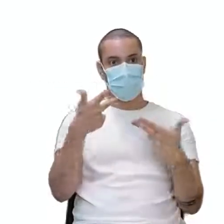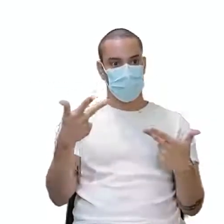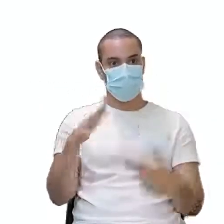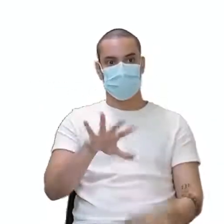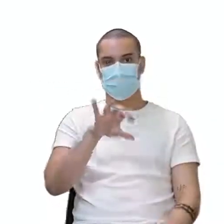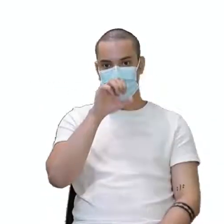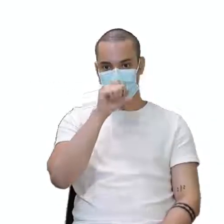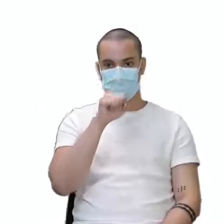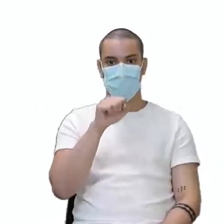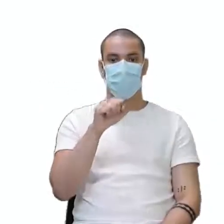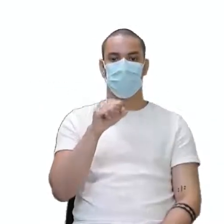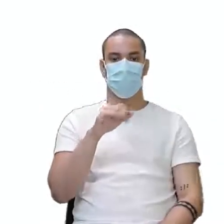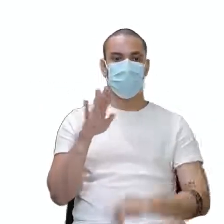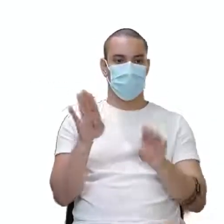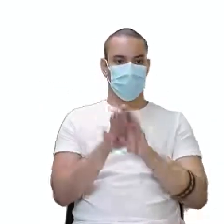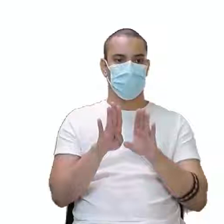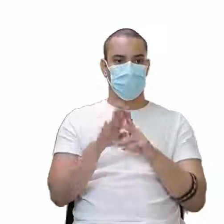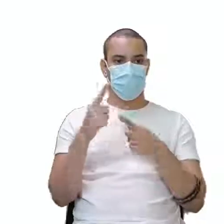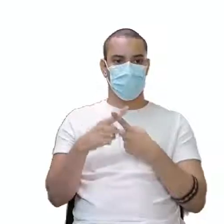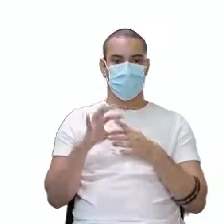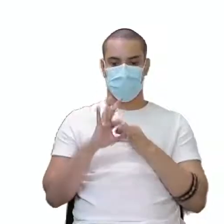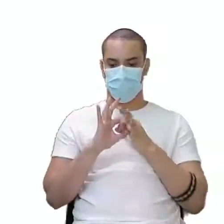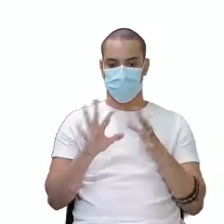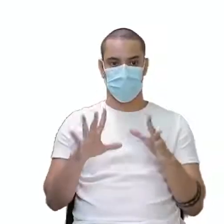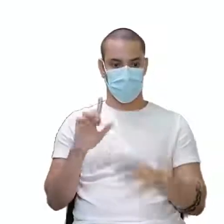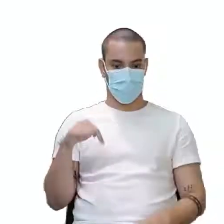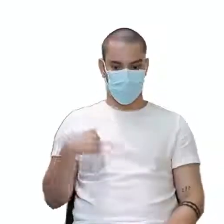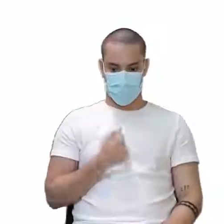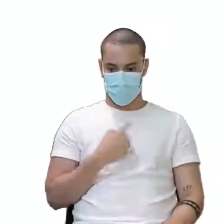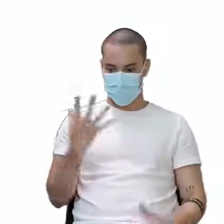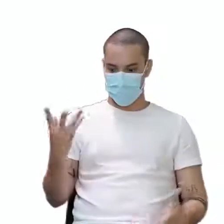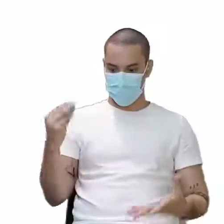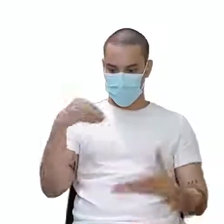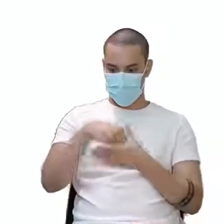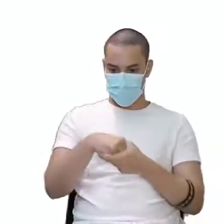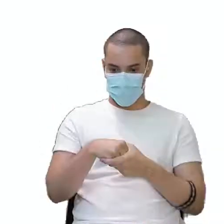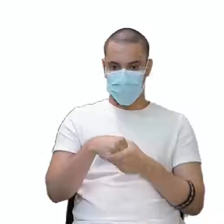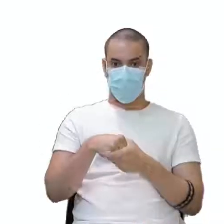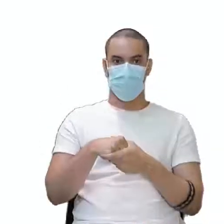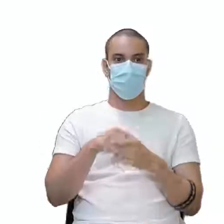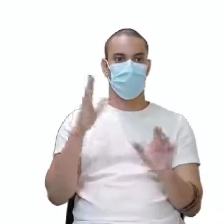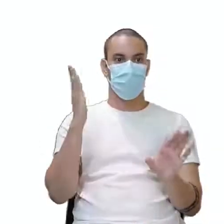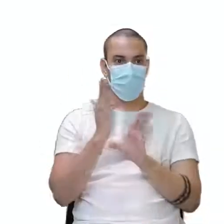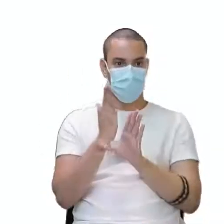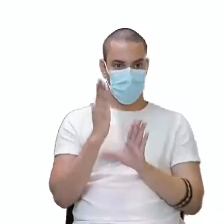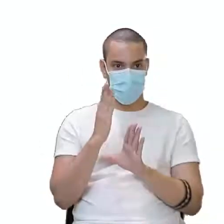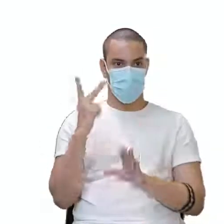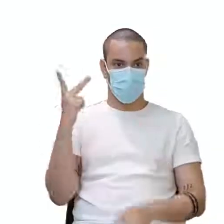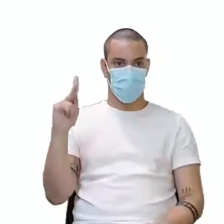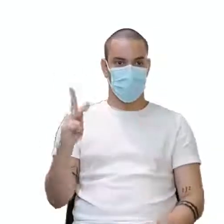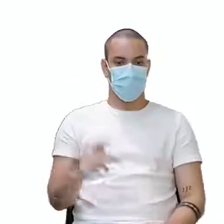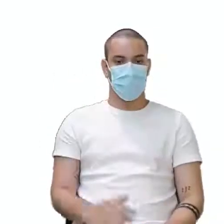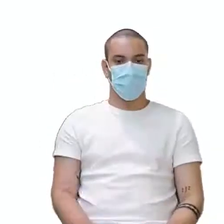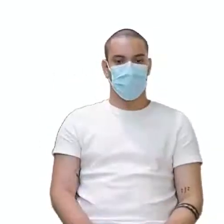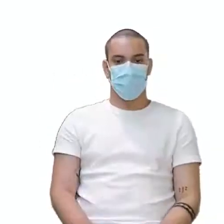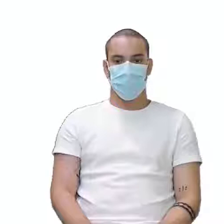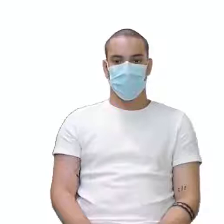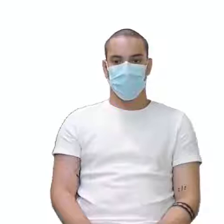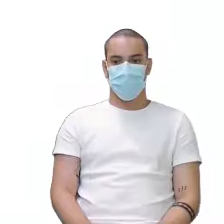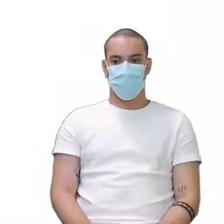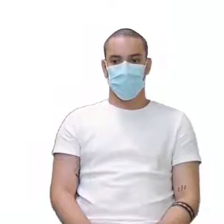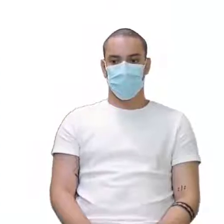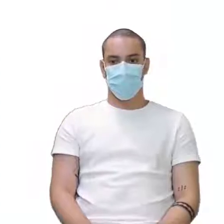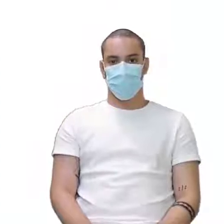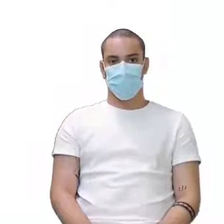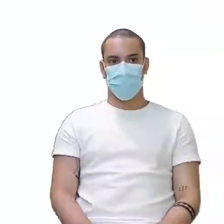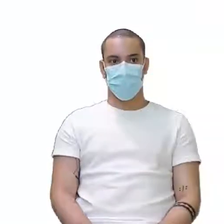que respiram o oxigênio. Elas liberam e nós inserimos no nosso organismo através da inspiração. Cadê?